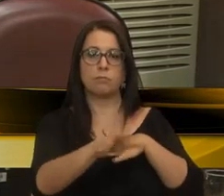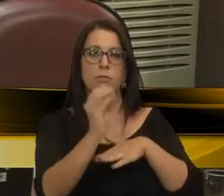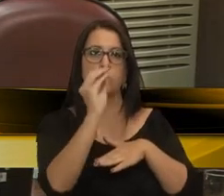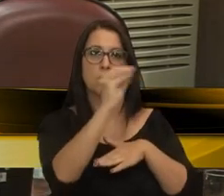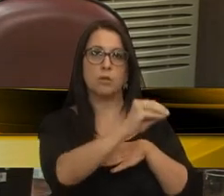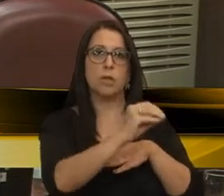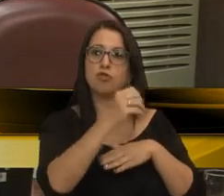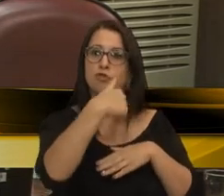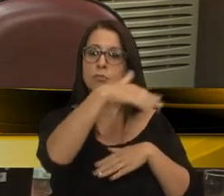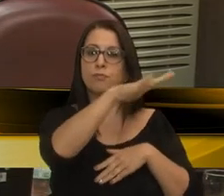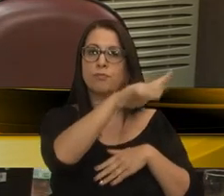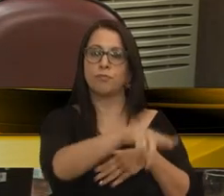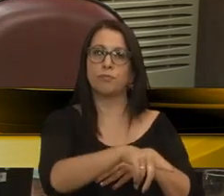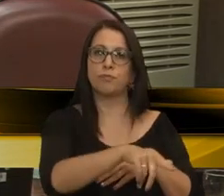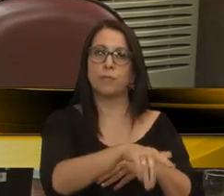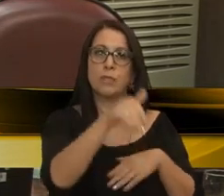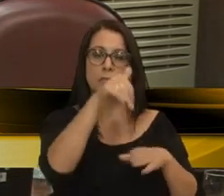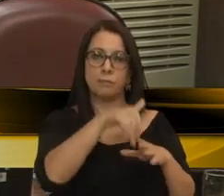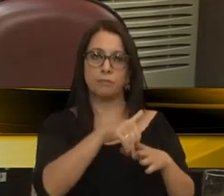elas,